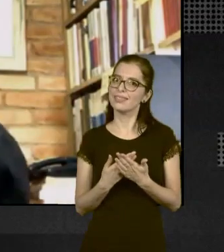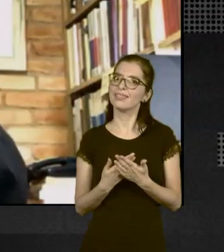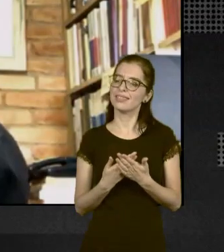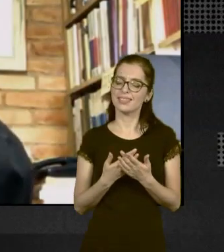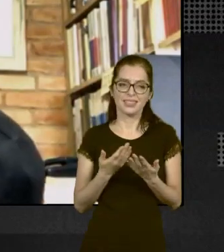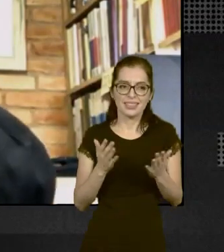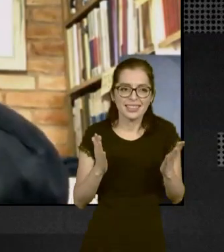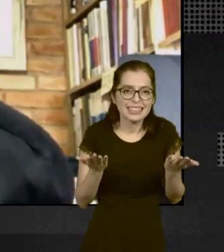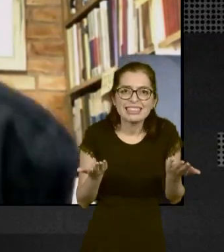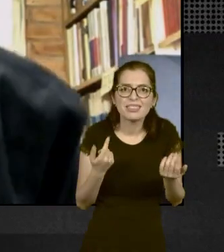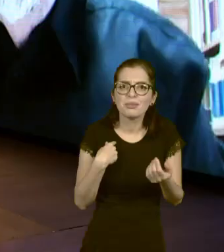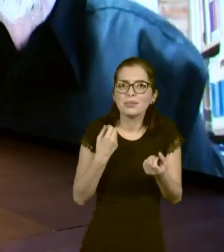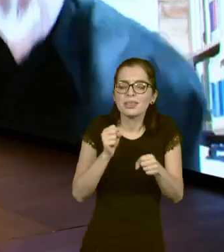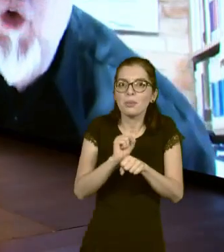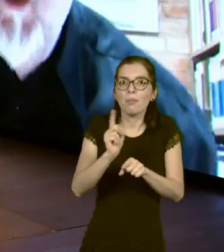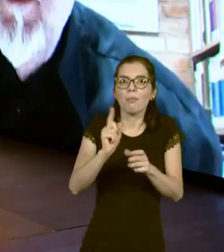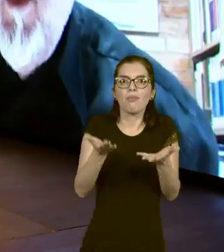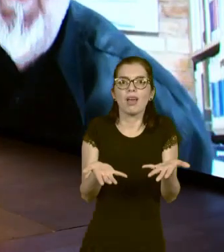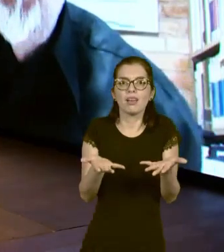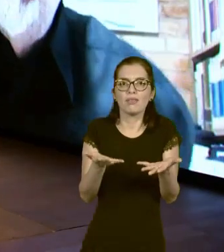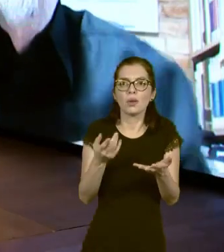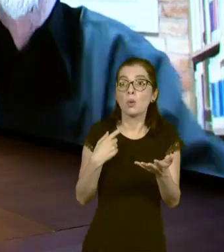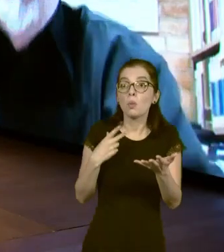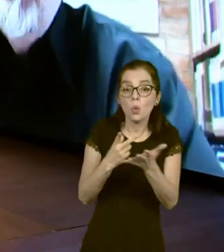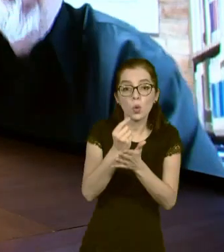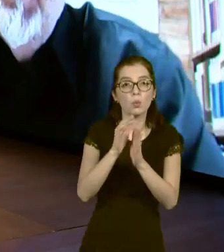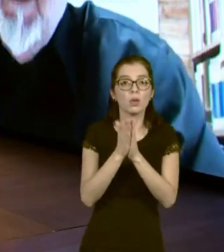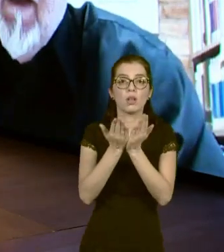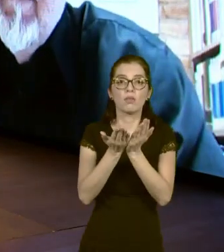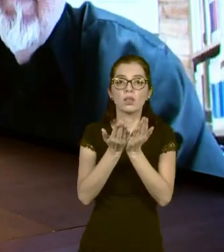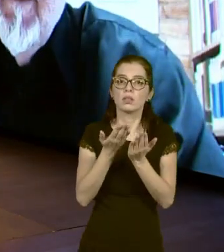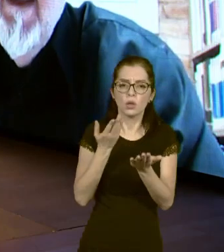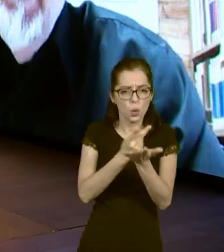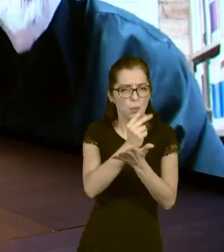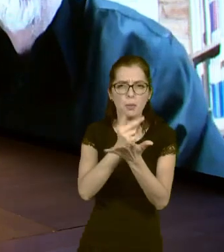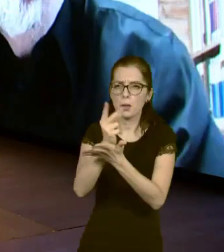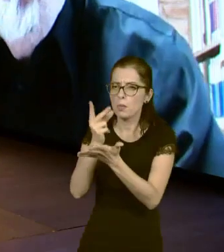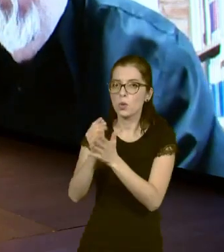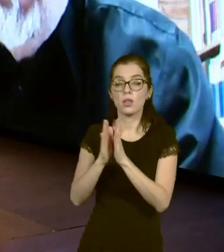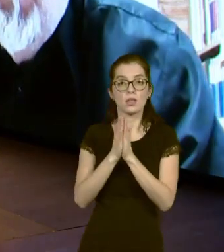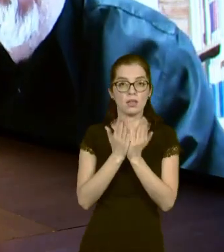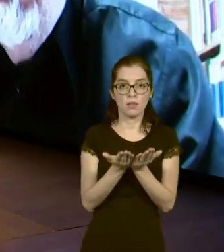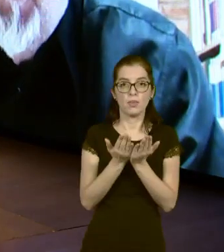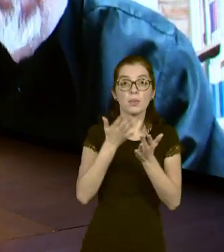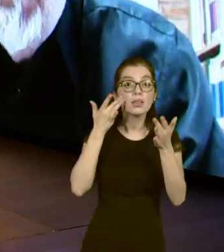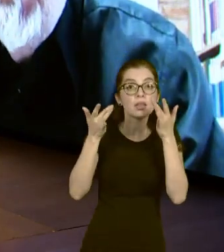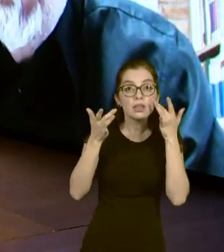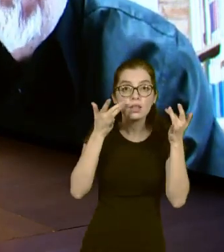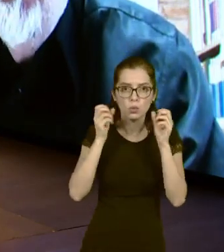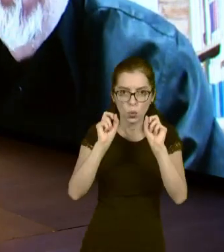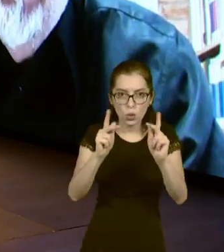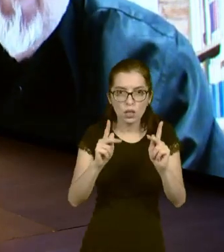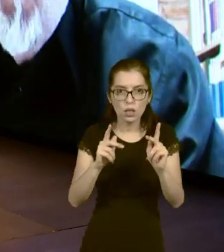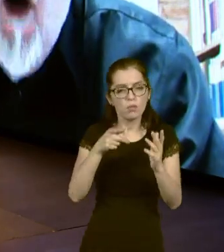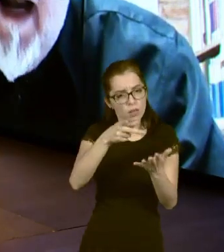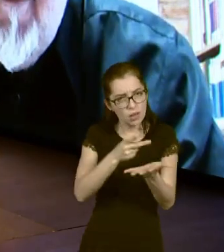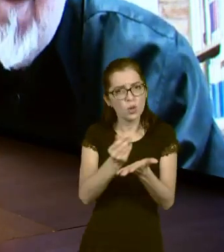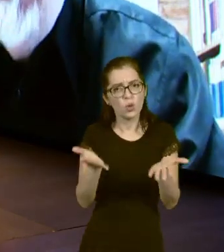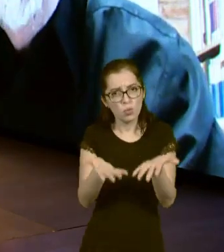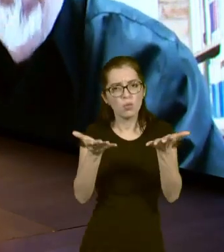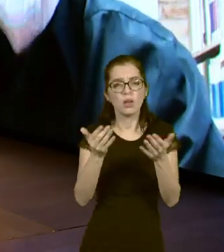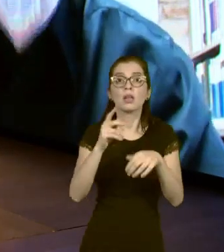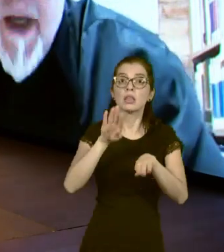2 ou 3. Você vai comprar tudo o que você puder com esse dinheiro. E, inclusive, compra alguns importados que você não vai ler